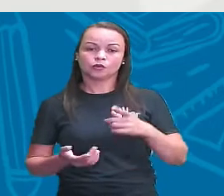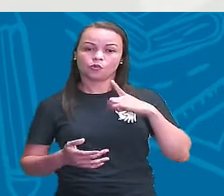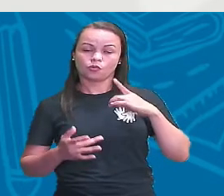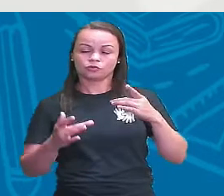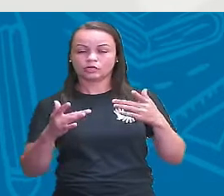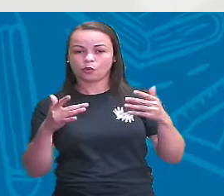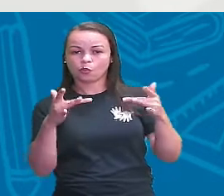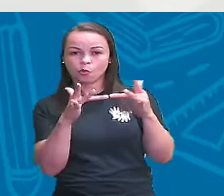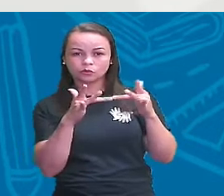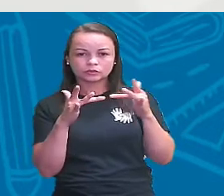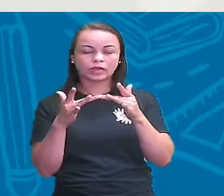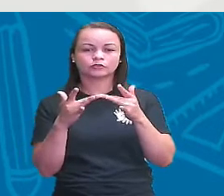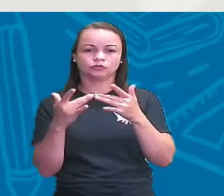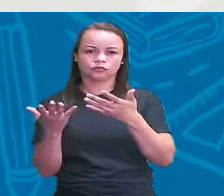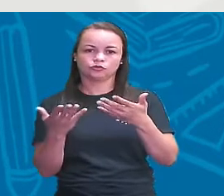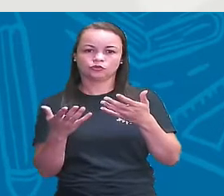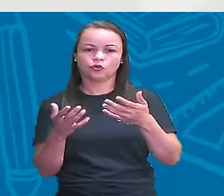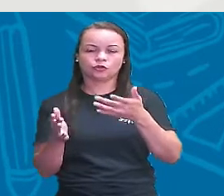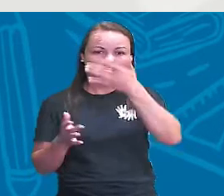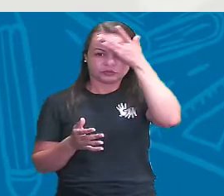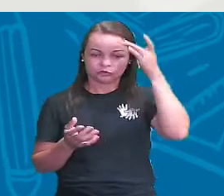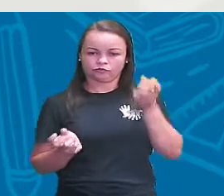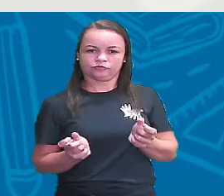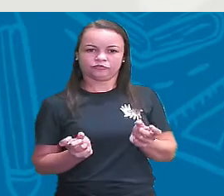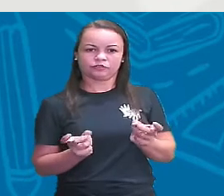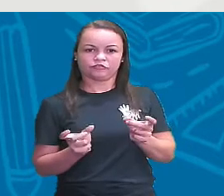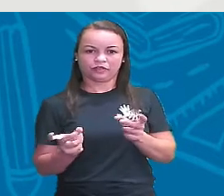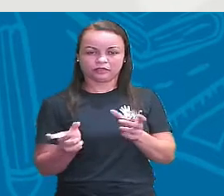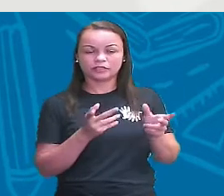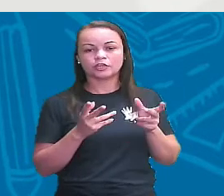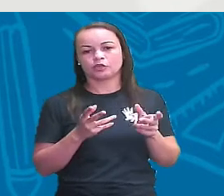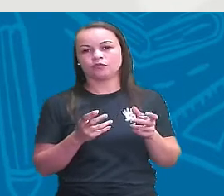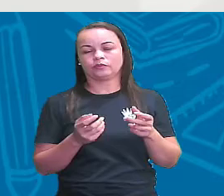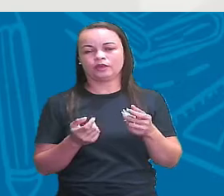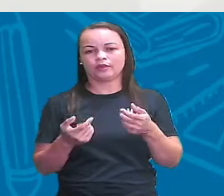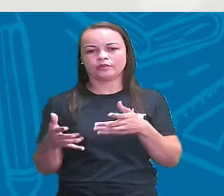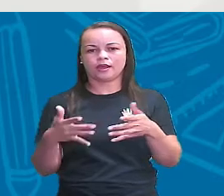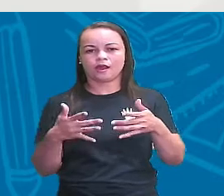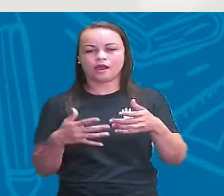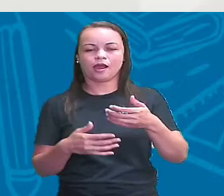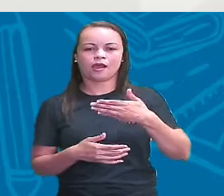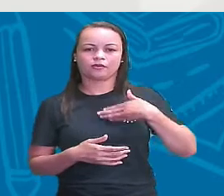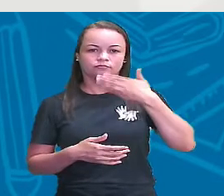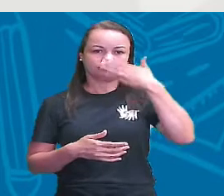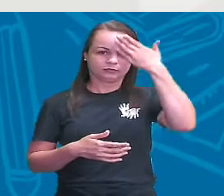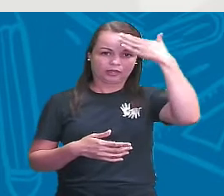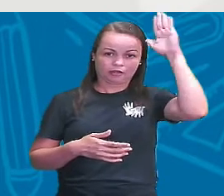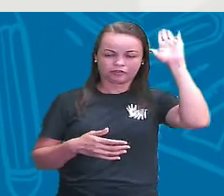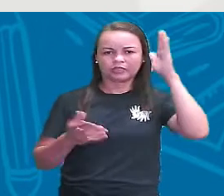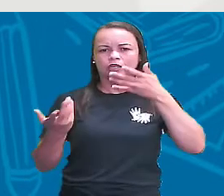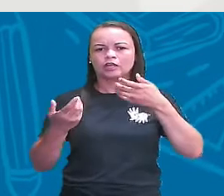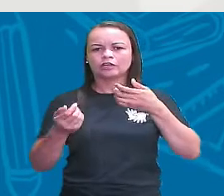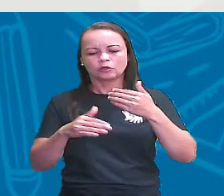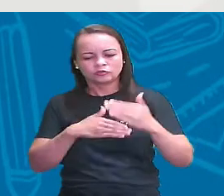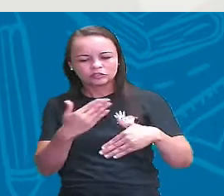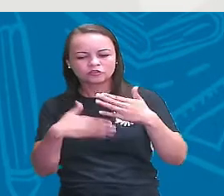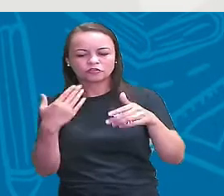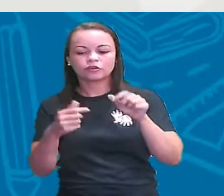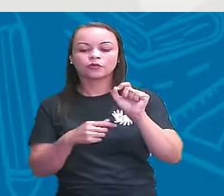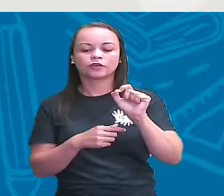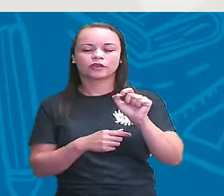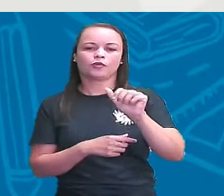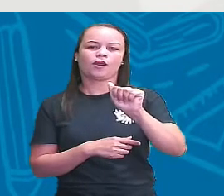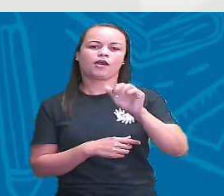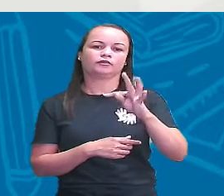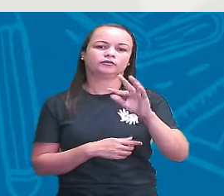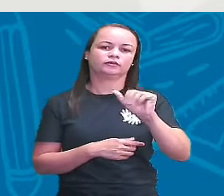árabes faz com que eles também aprendam a utilizar o atabaque, né? Então, essa troca cultural começa a desenvolver